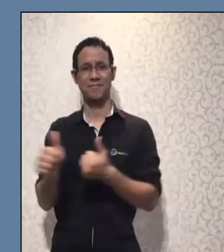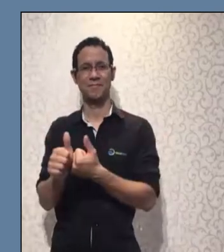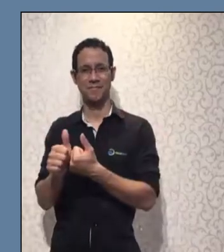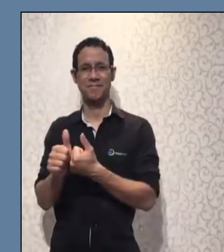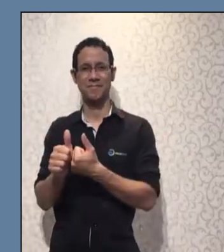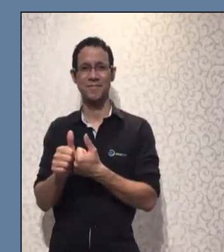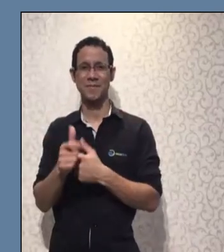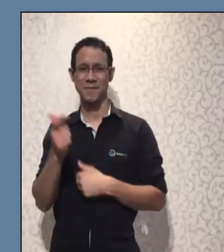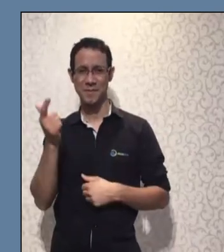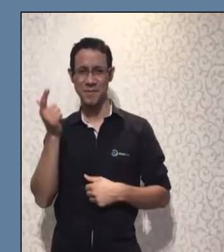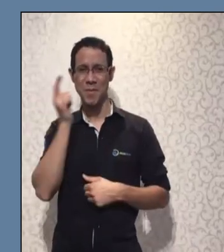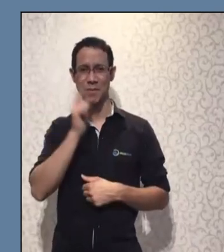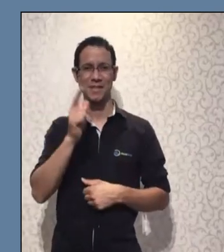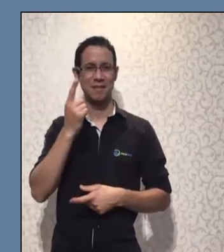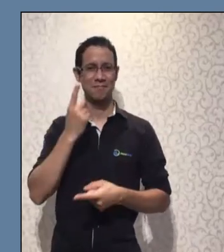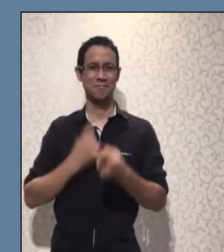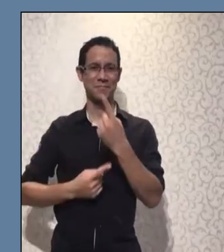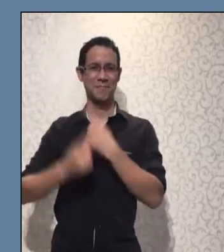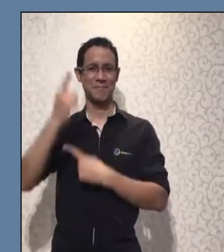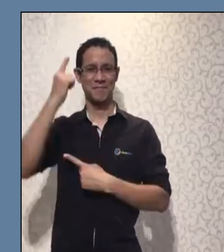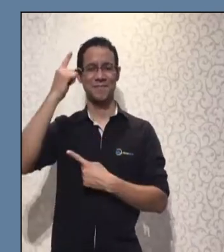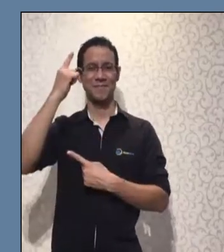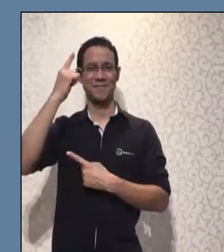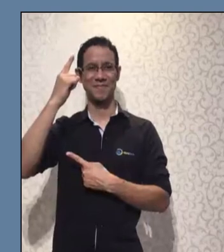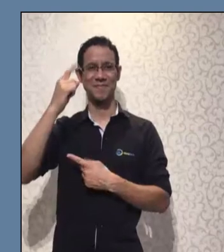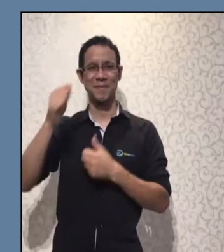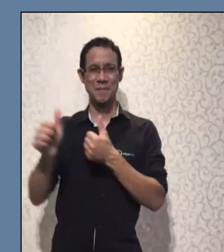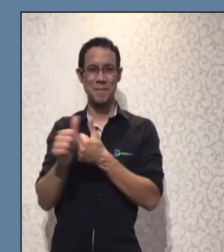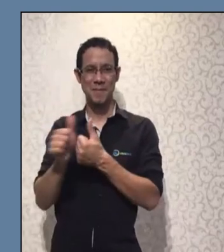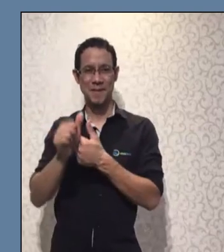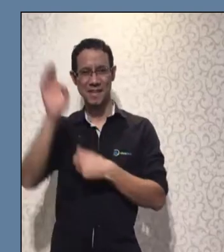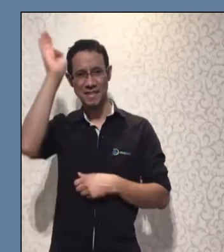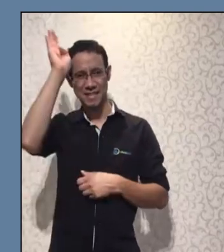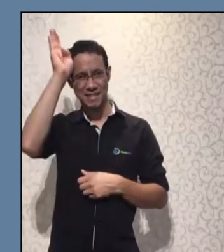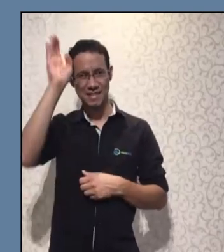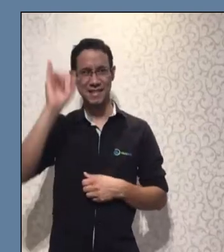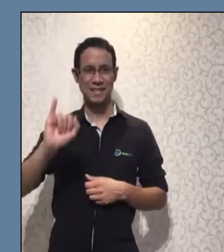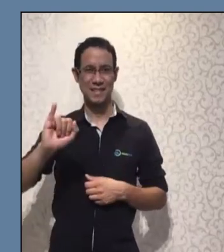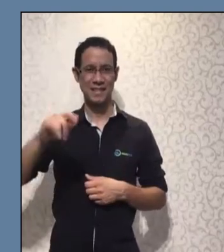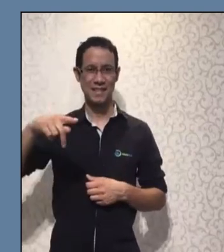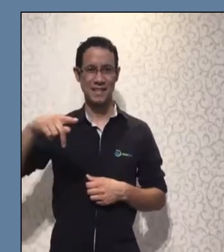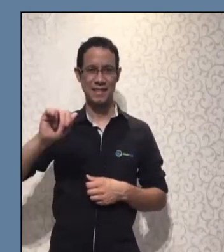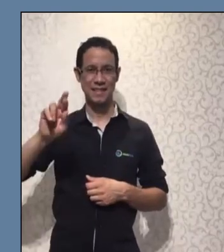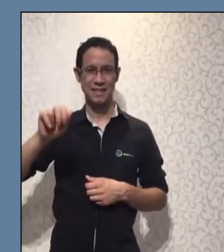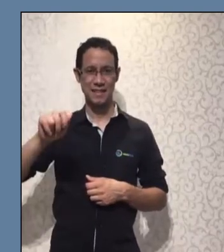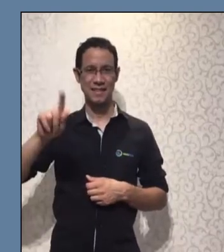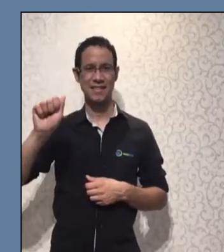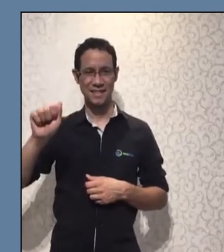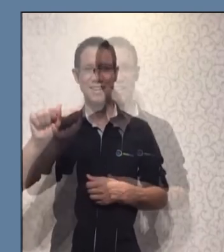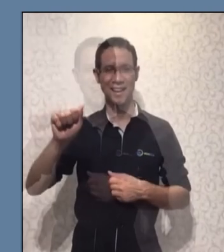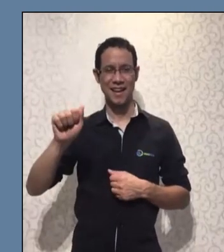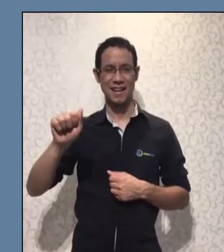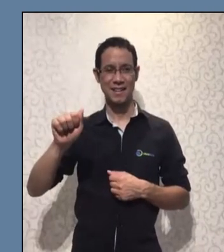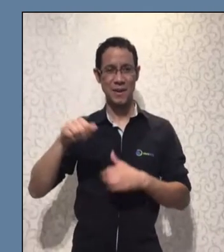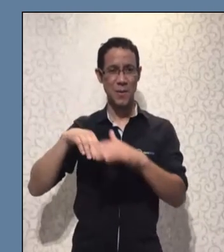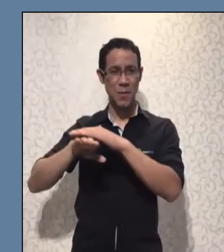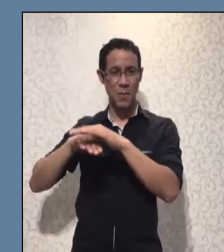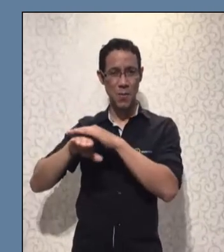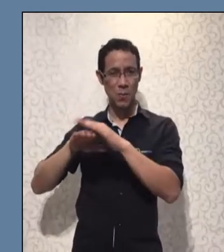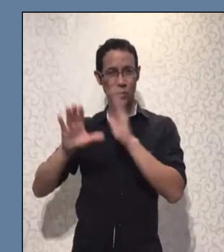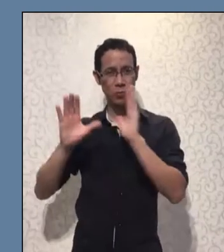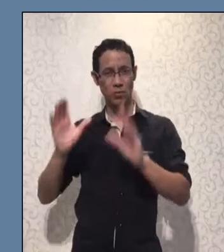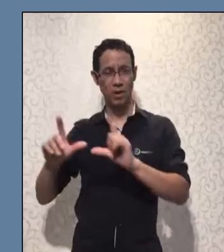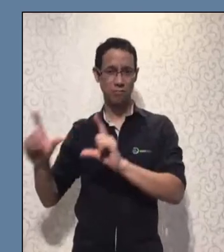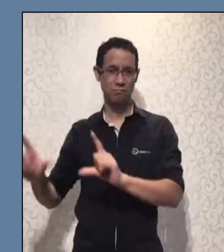tornada tópica ali no quintal do Sesc Ipiranga, que é essa saída das obras da reserva técnica ou do espaço expositivo